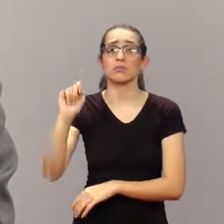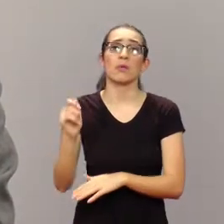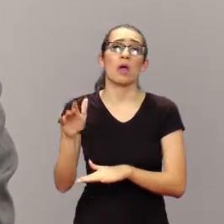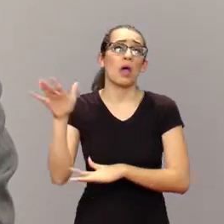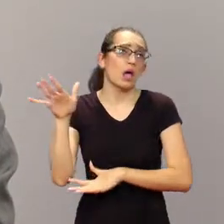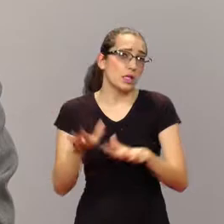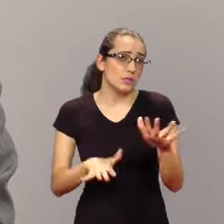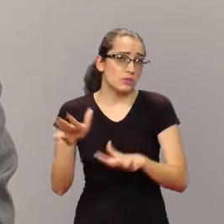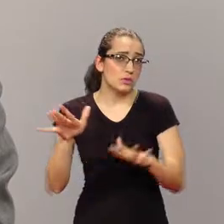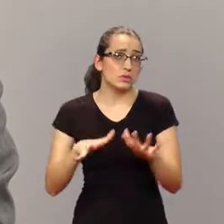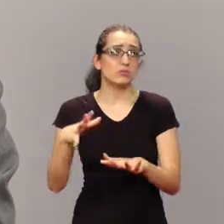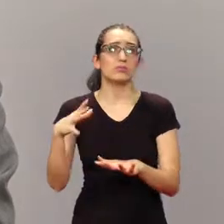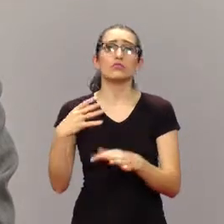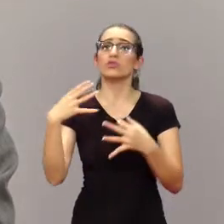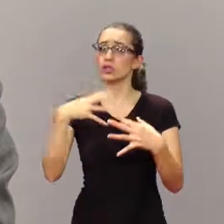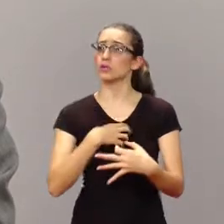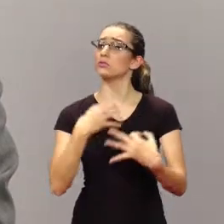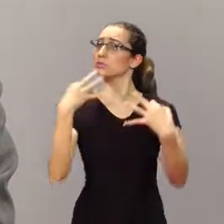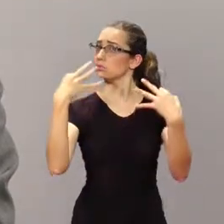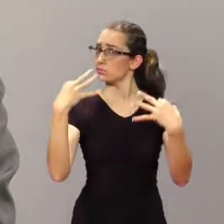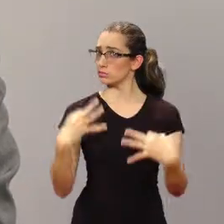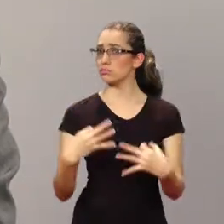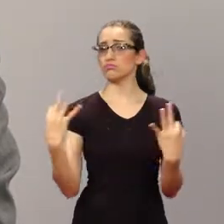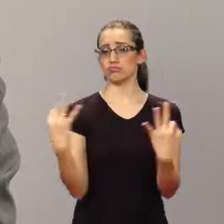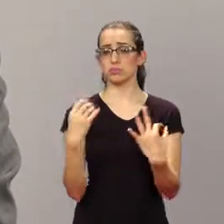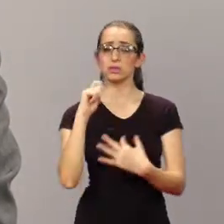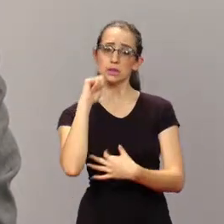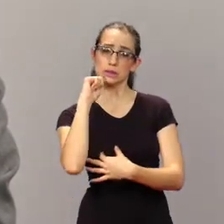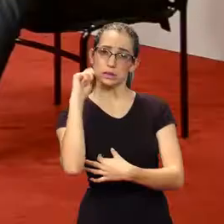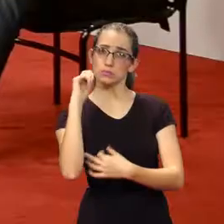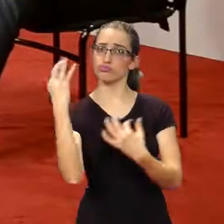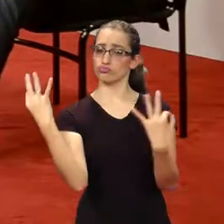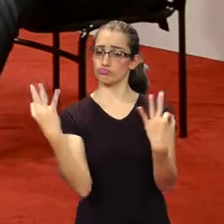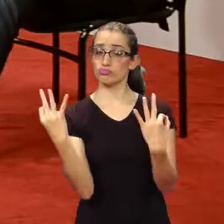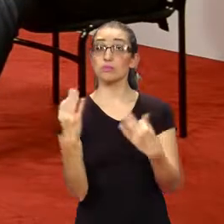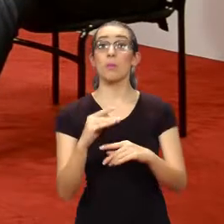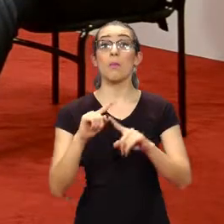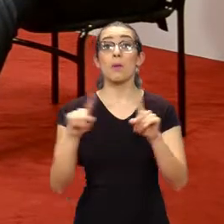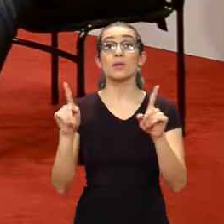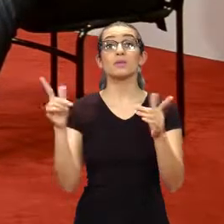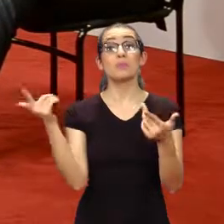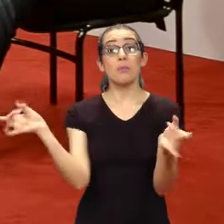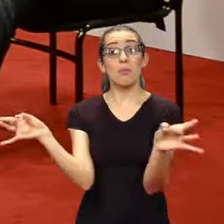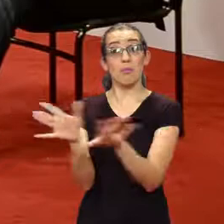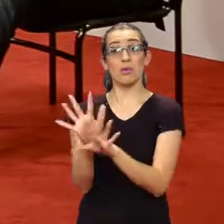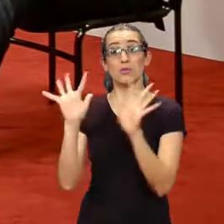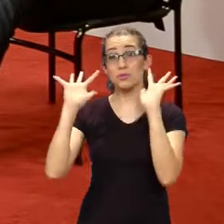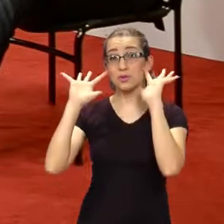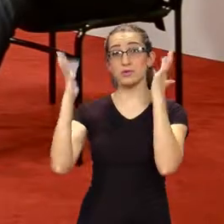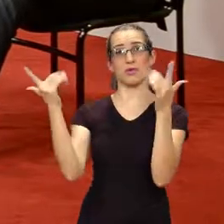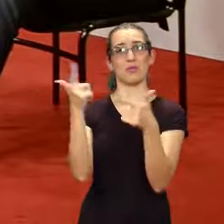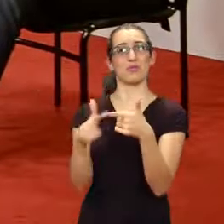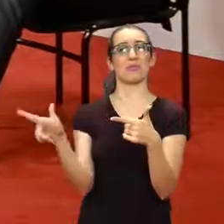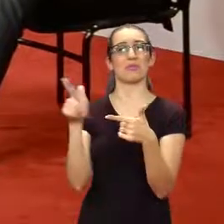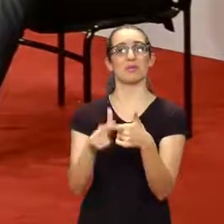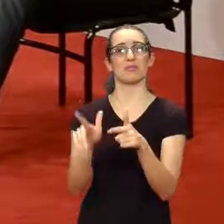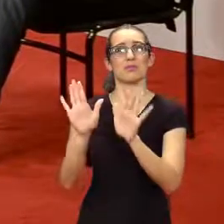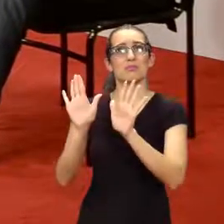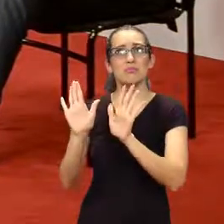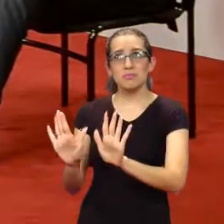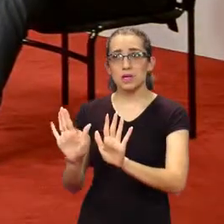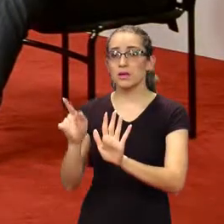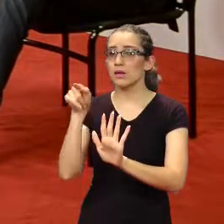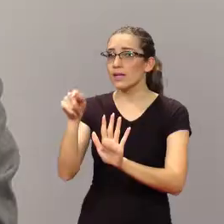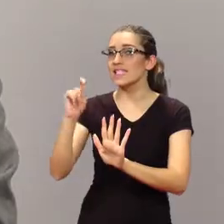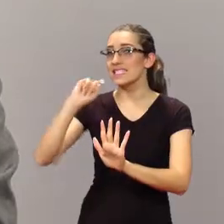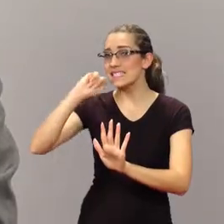muitas vezes tecnicamente bem feita, e resolve o problema que o paciente tinha em função daquele